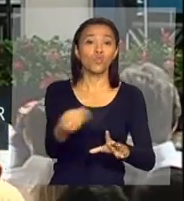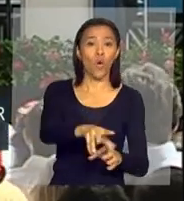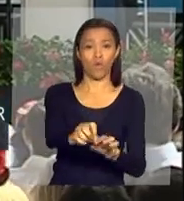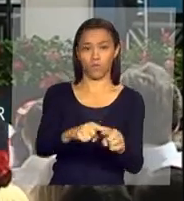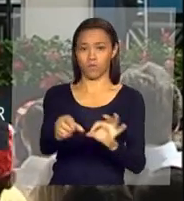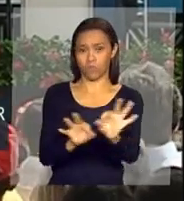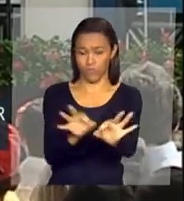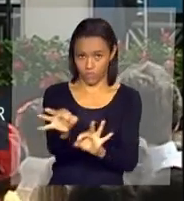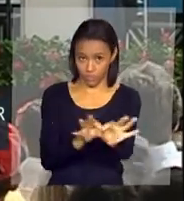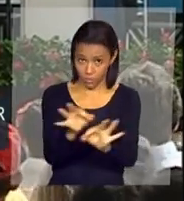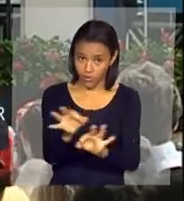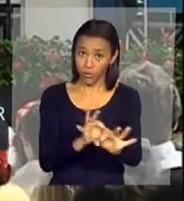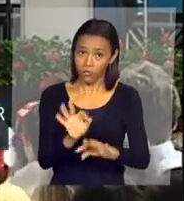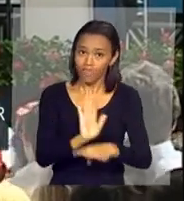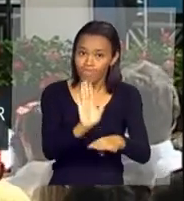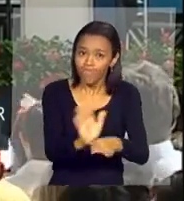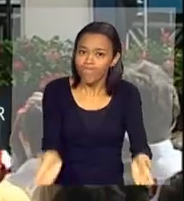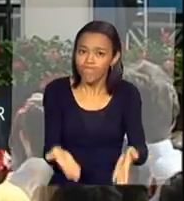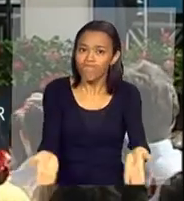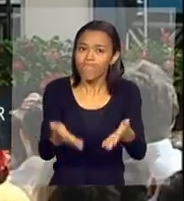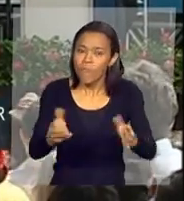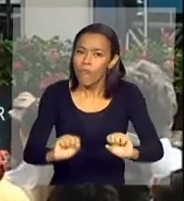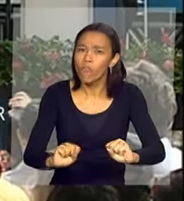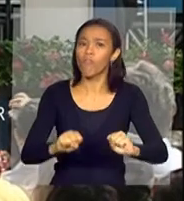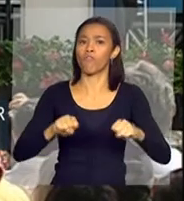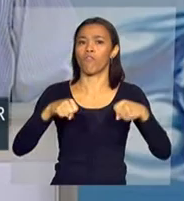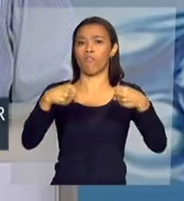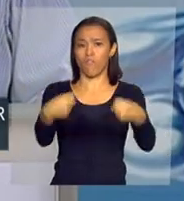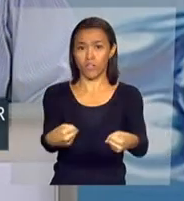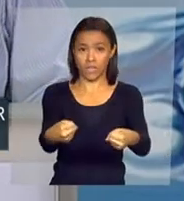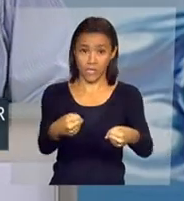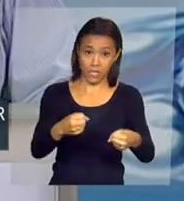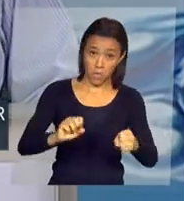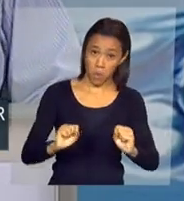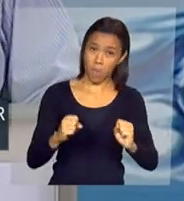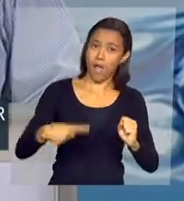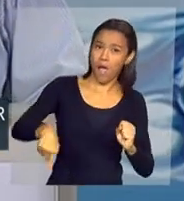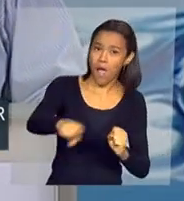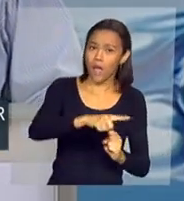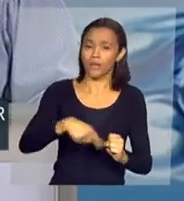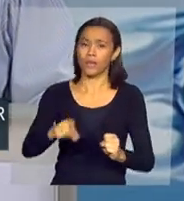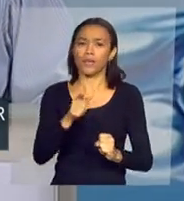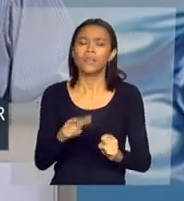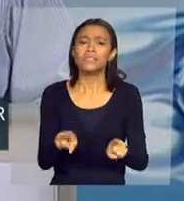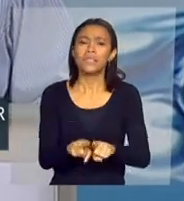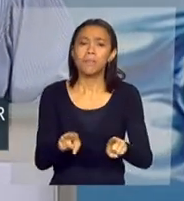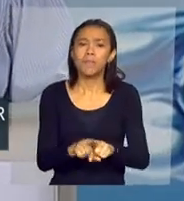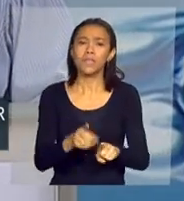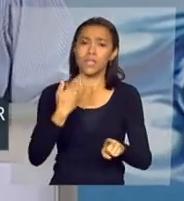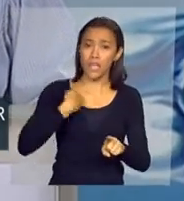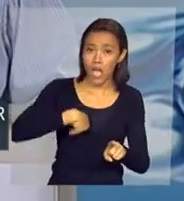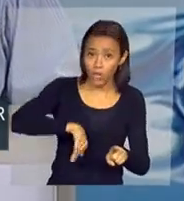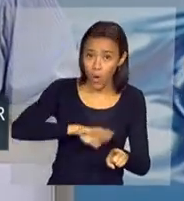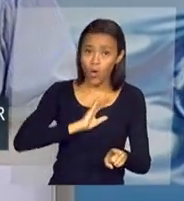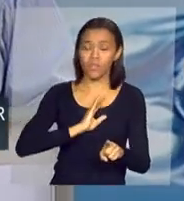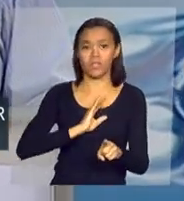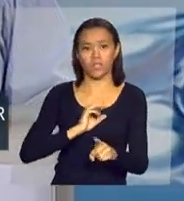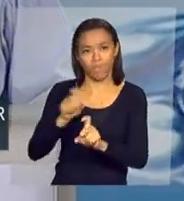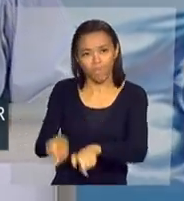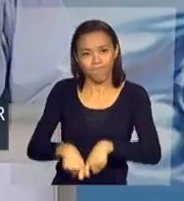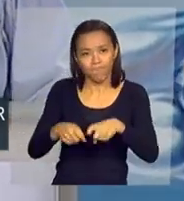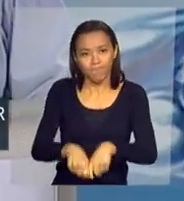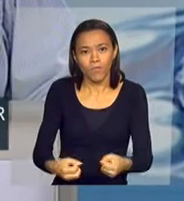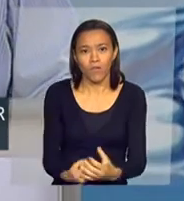produtivo regional, visando fortalecer nosso potencial hídrico e a nossa vocação para o cultivo de